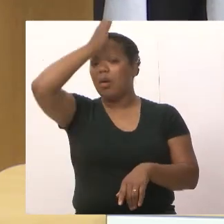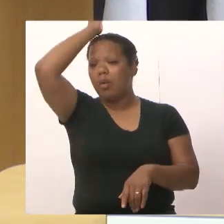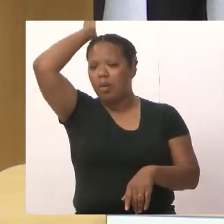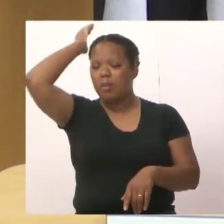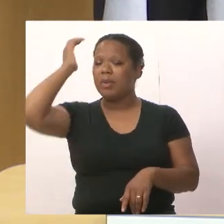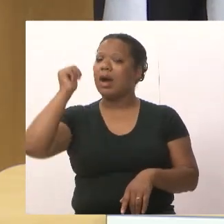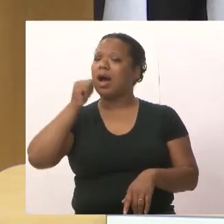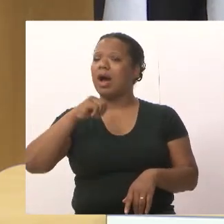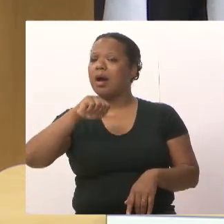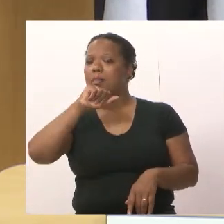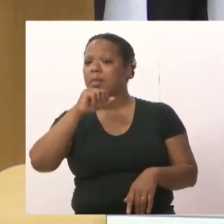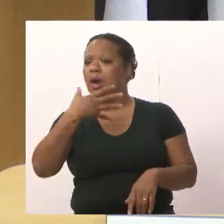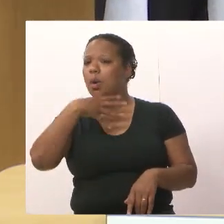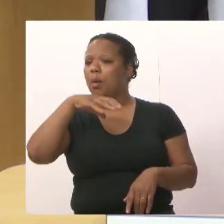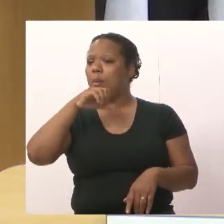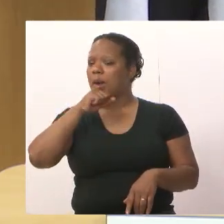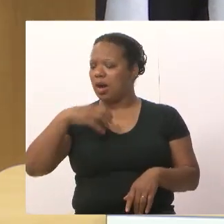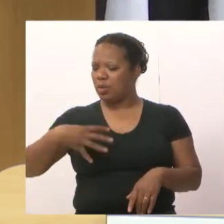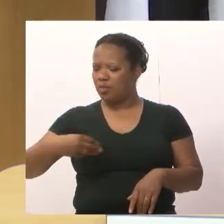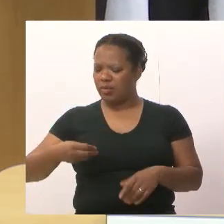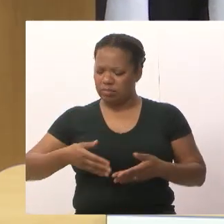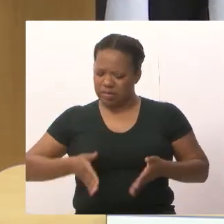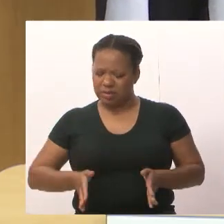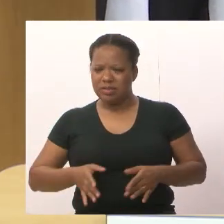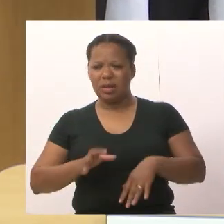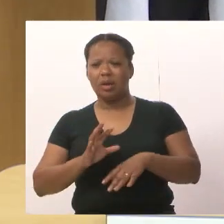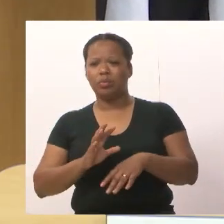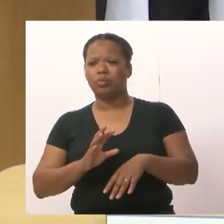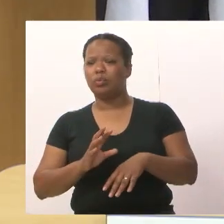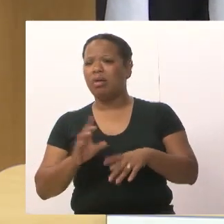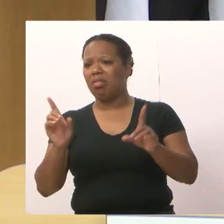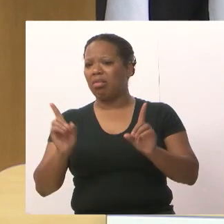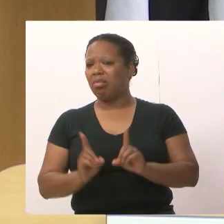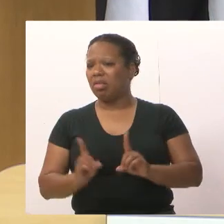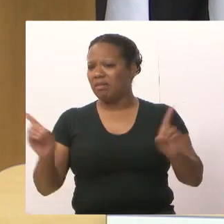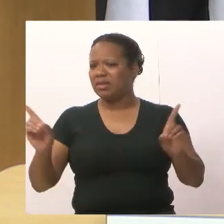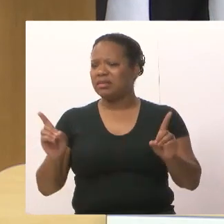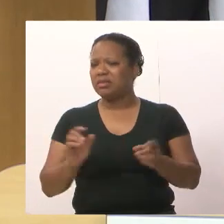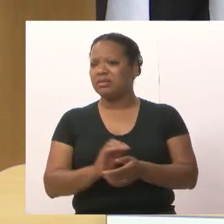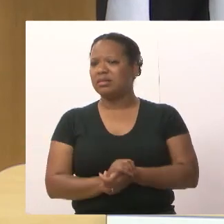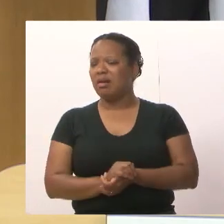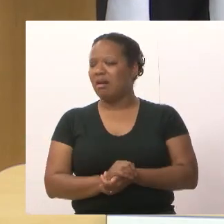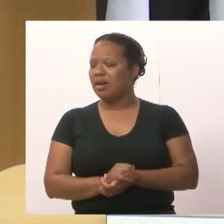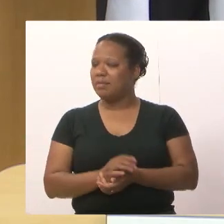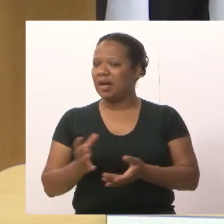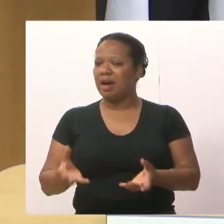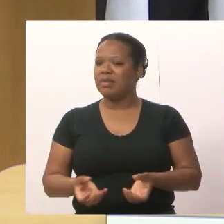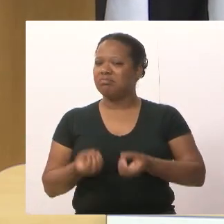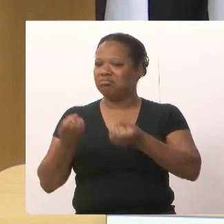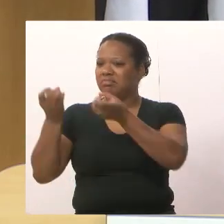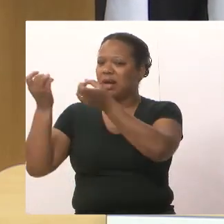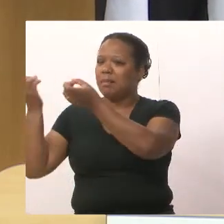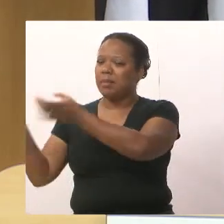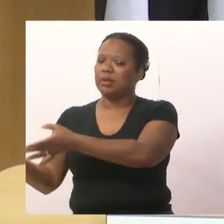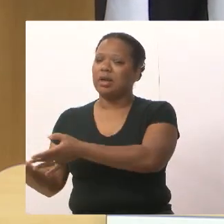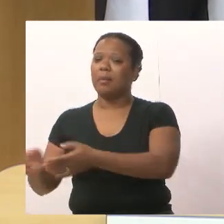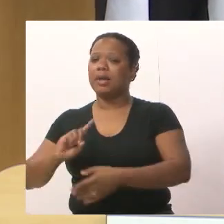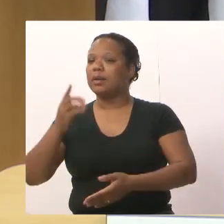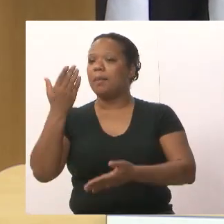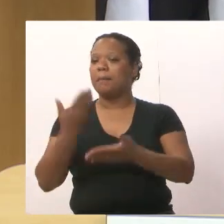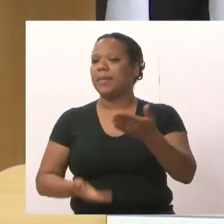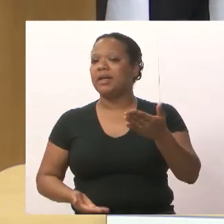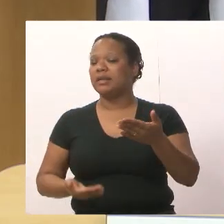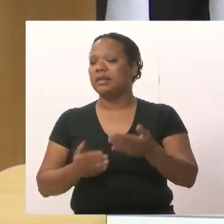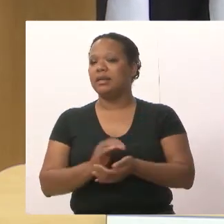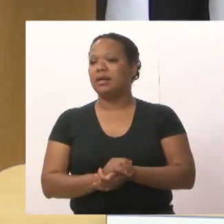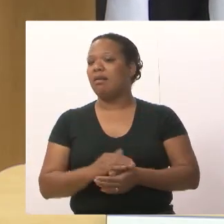deficiência, eles abandonavam a criança porque senão eles eram taxados no patrimônio deles. E eles, o que eles